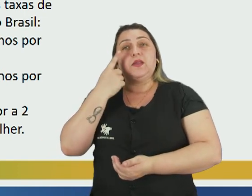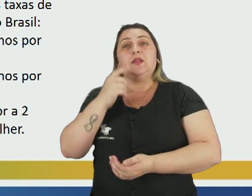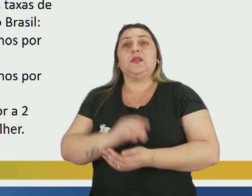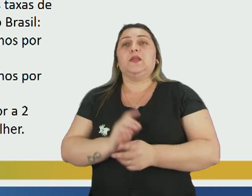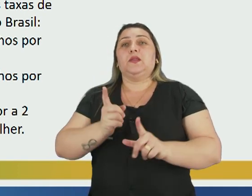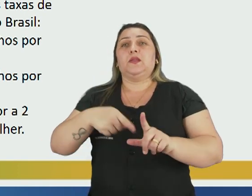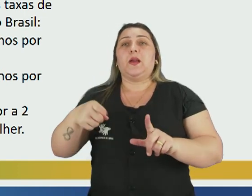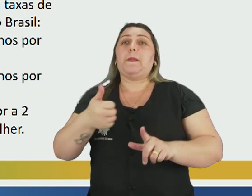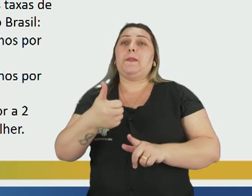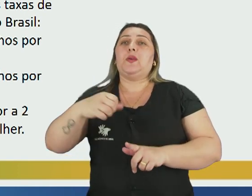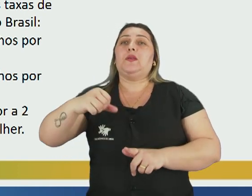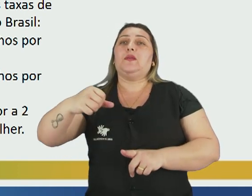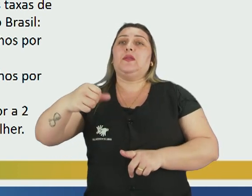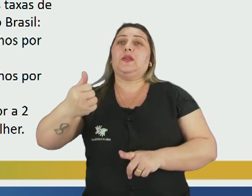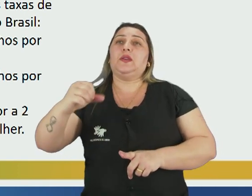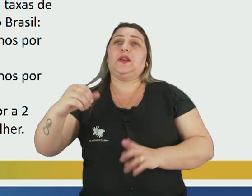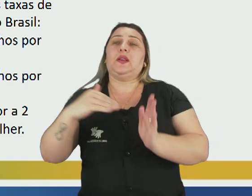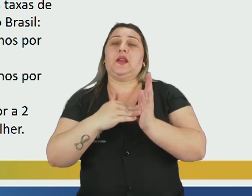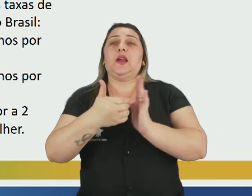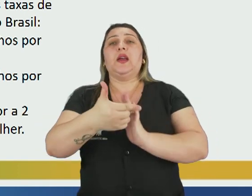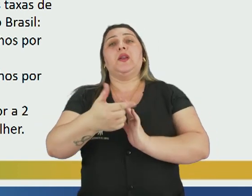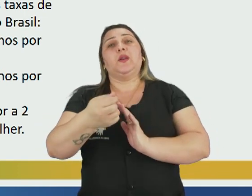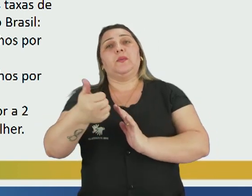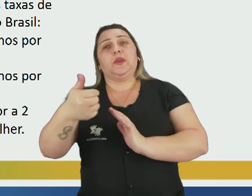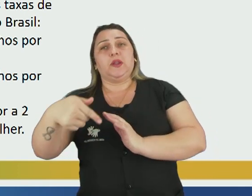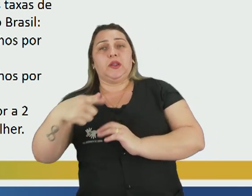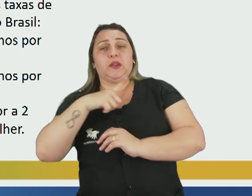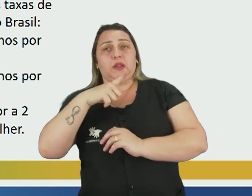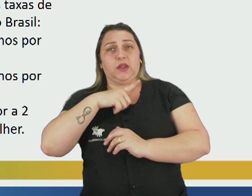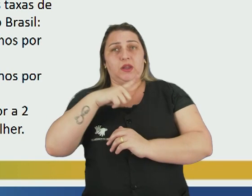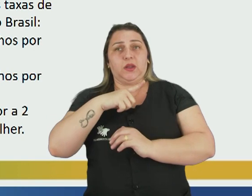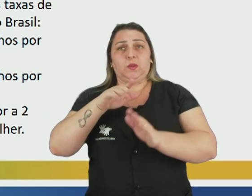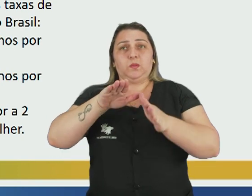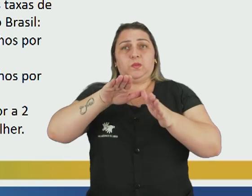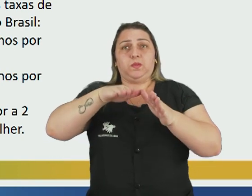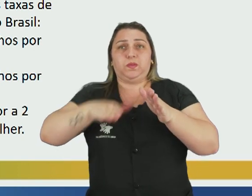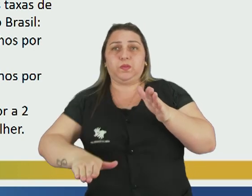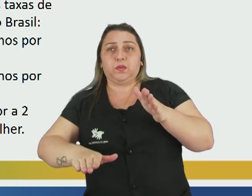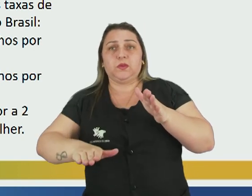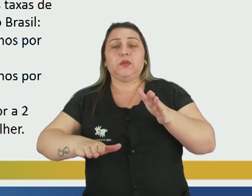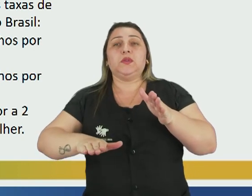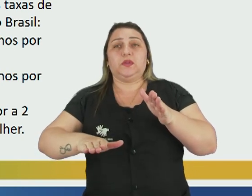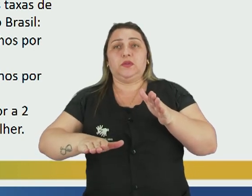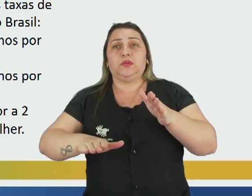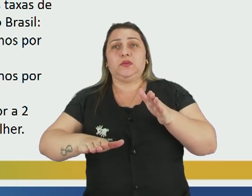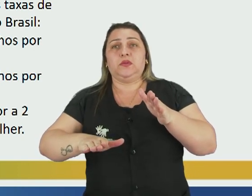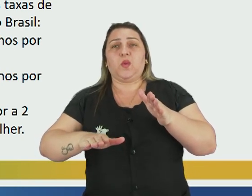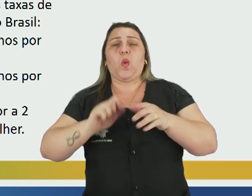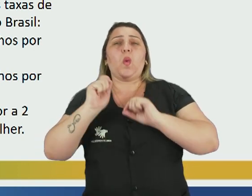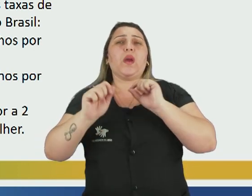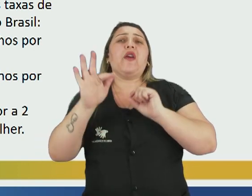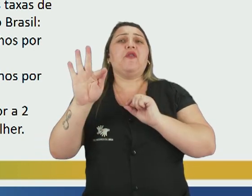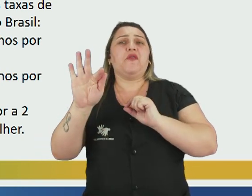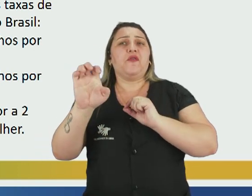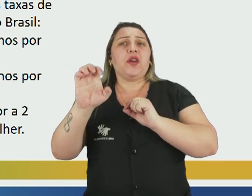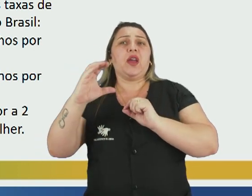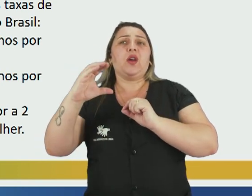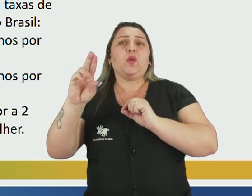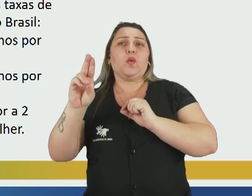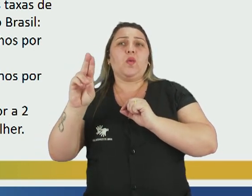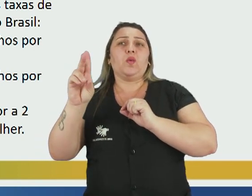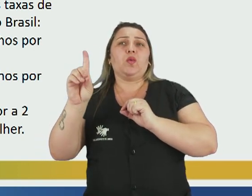entre 1960 e 2017, você tem uma queda na taxa de fecundidade. O que é a taxa de fecundidade?